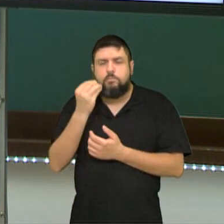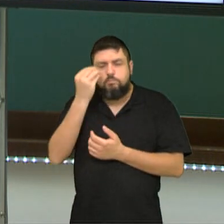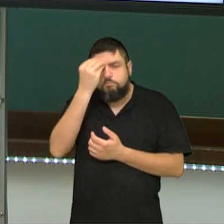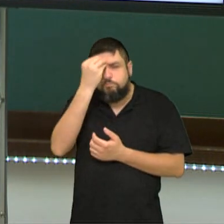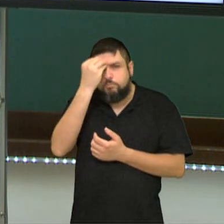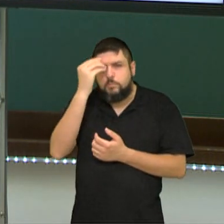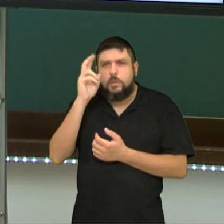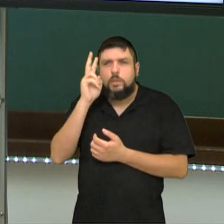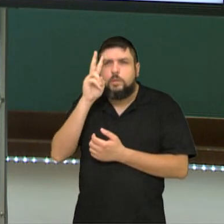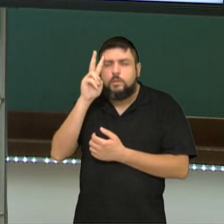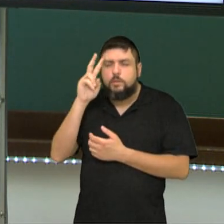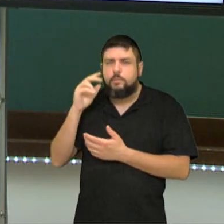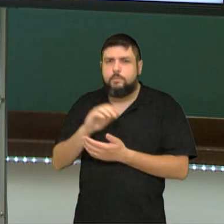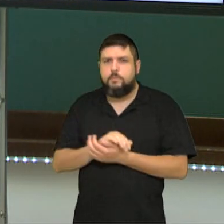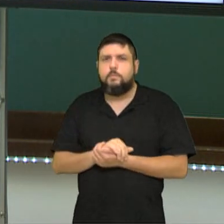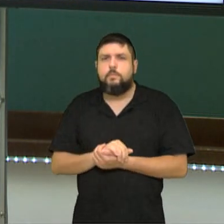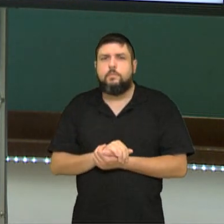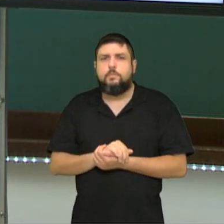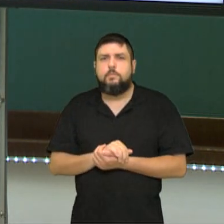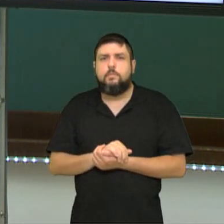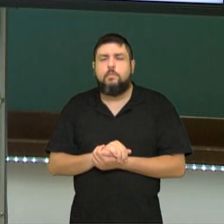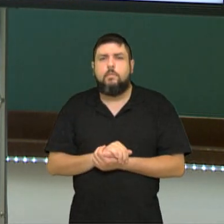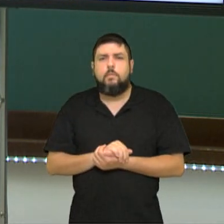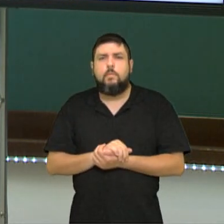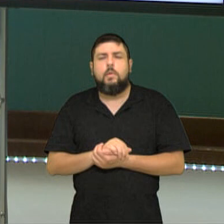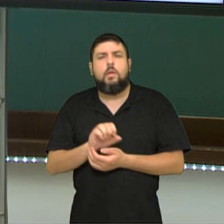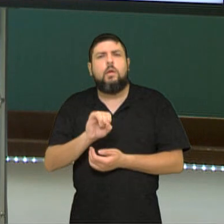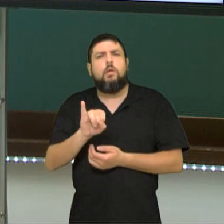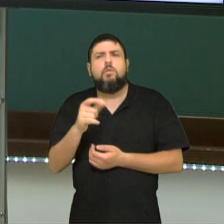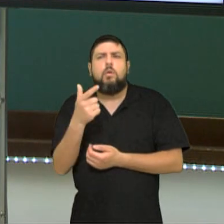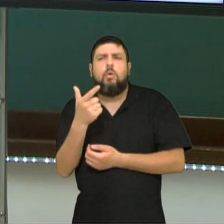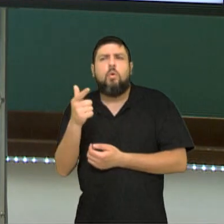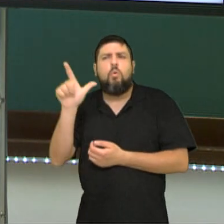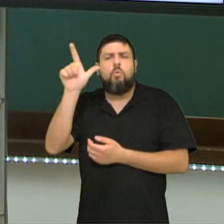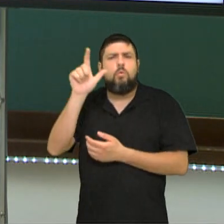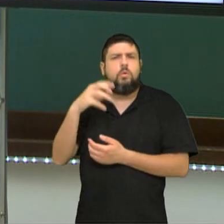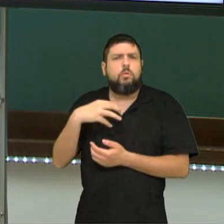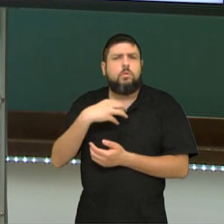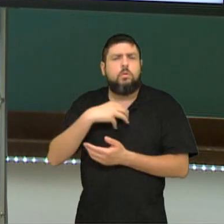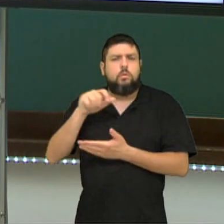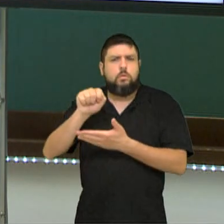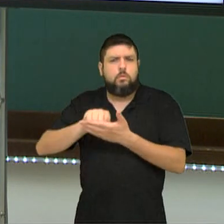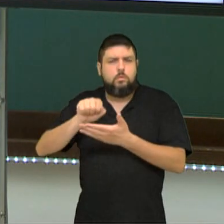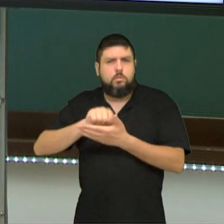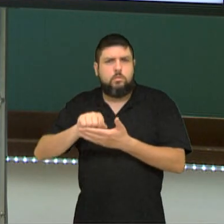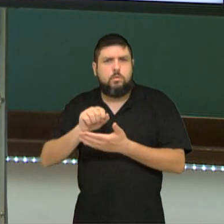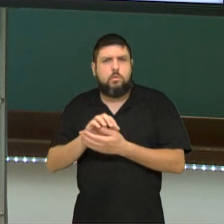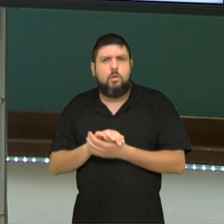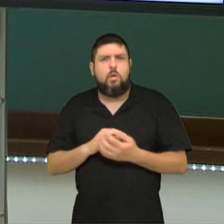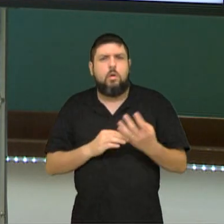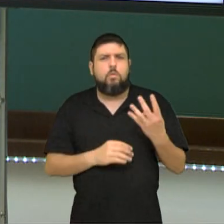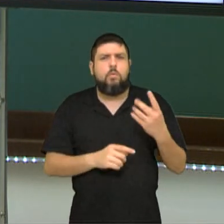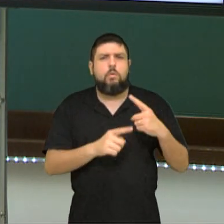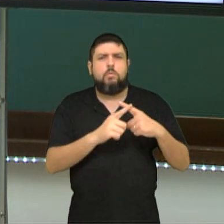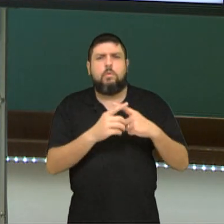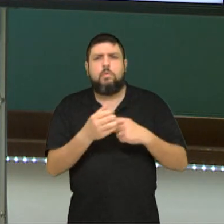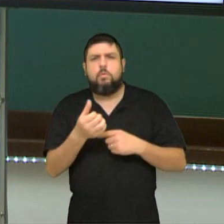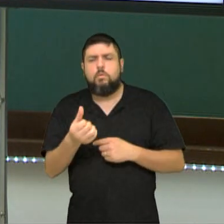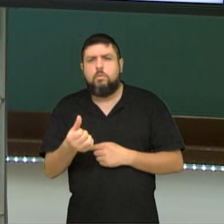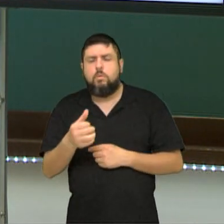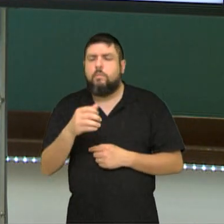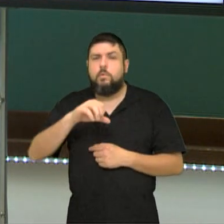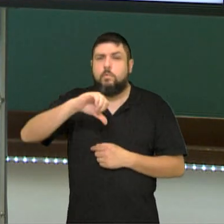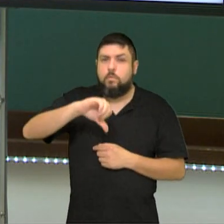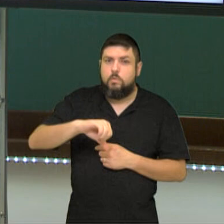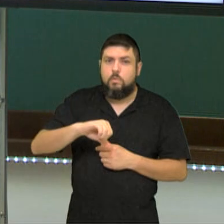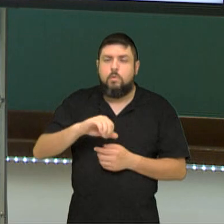memória. Se outra representação fosse escolhida, se ao invés do 4 vezes 9 eu quisesse escrever o 36 de outra